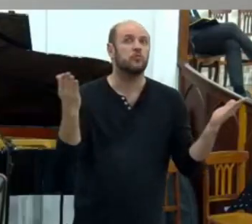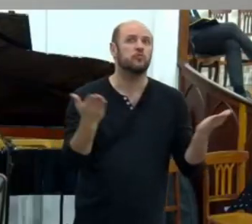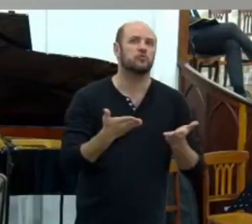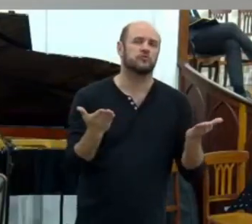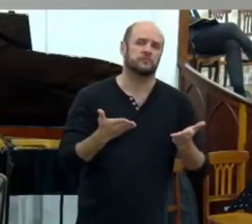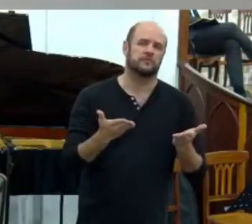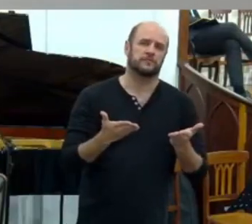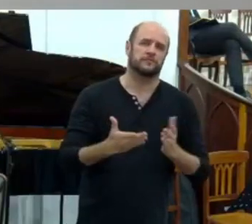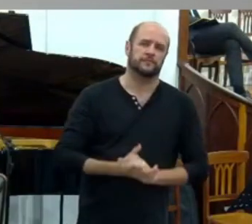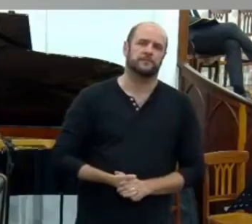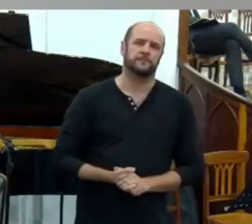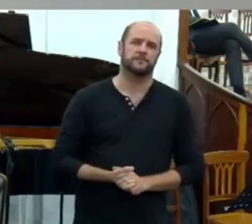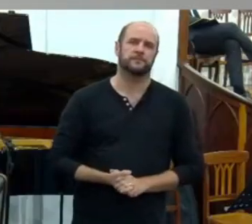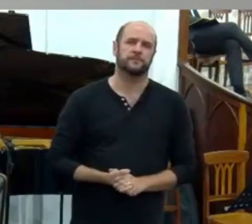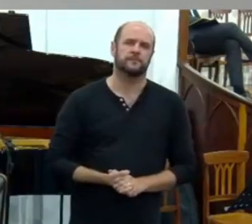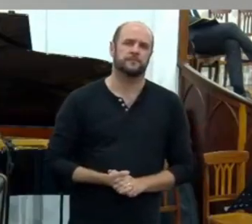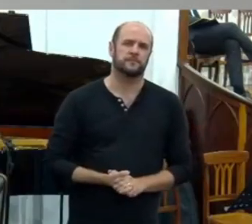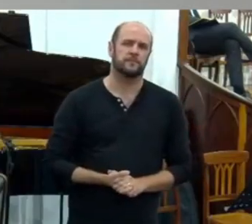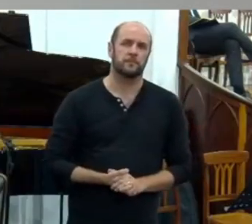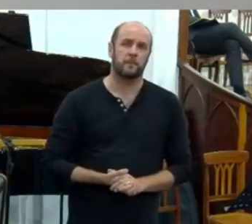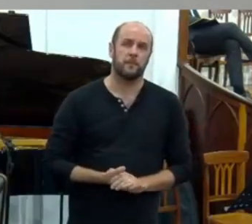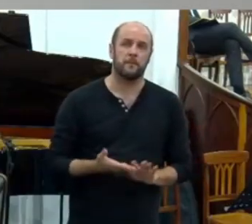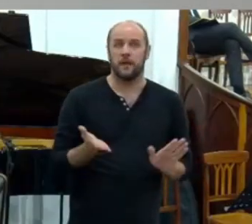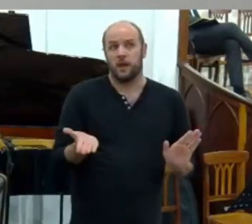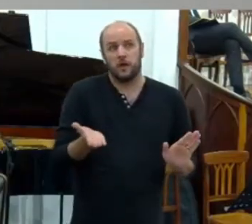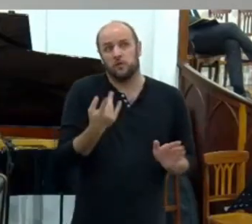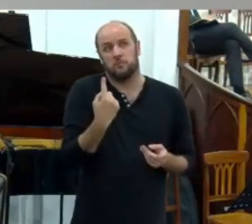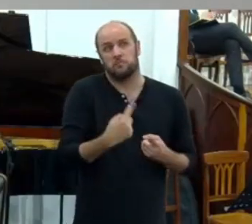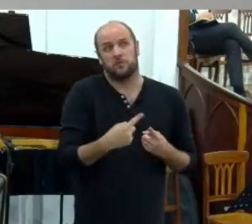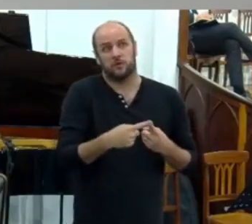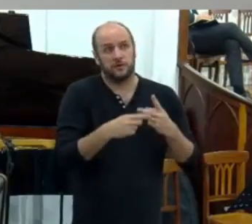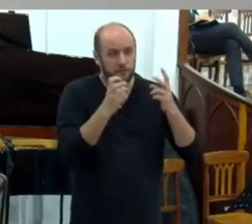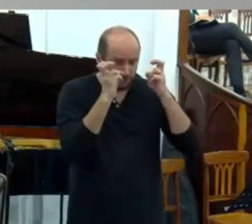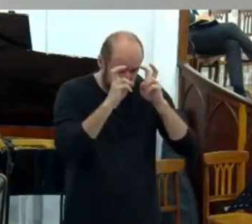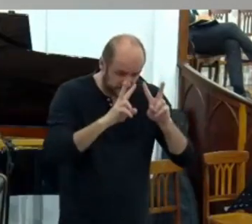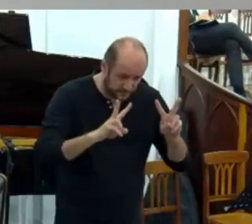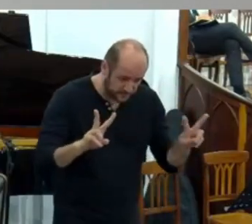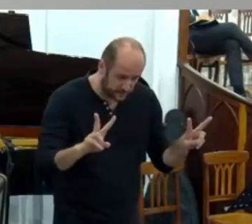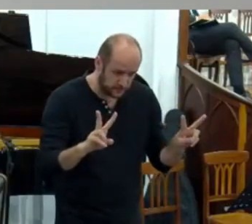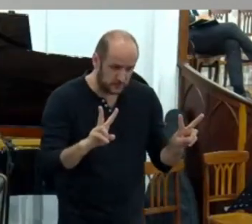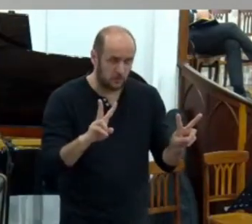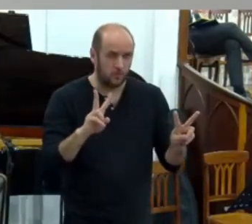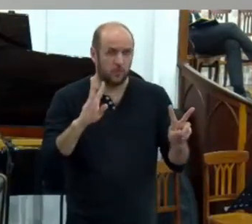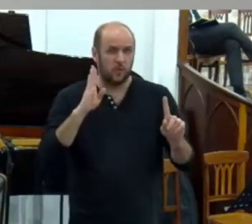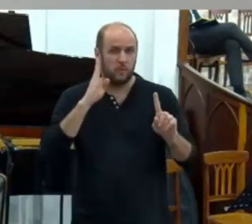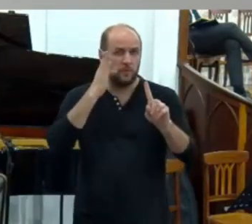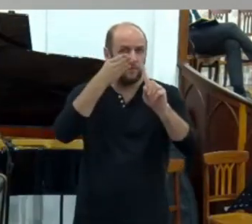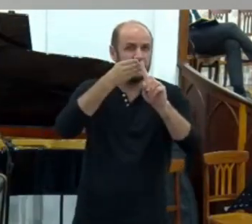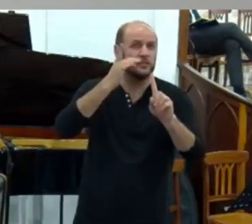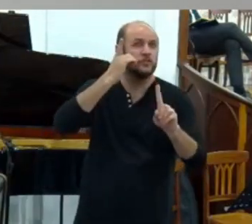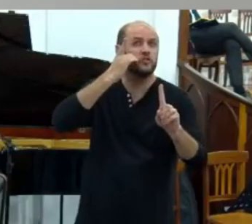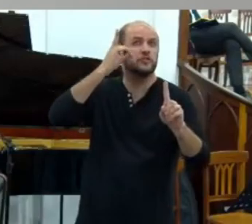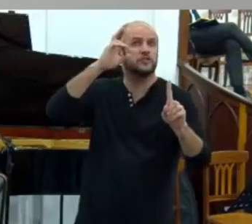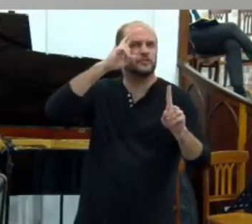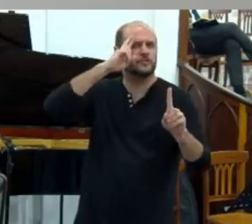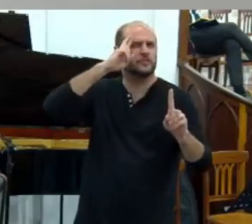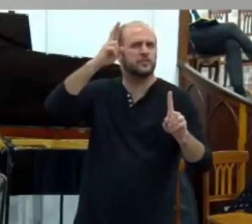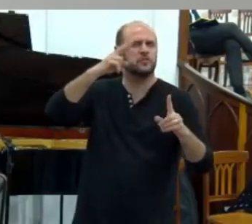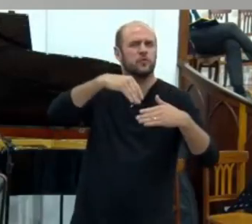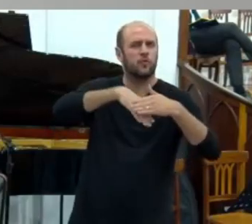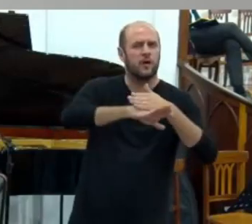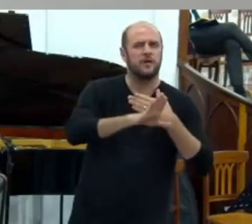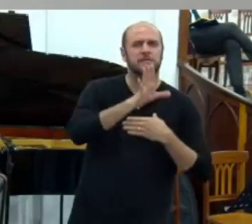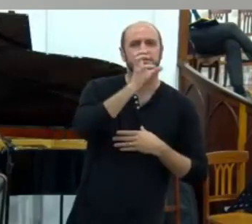atuais. Isso porque essa visão olha para o dia do Senhor ou a guarda do